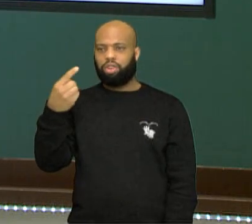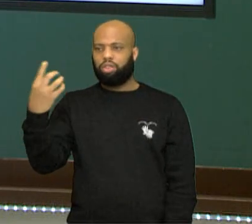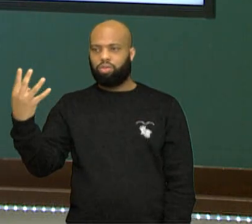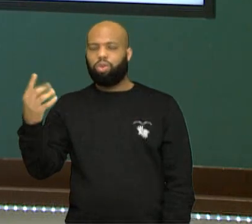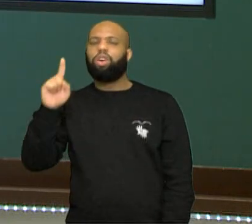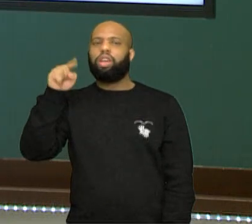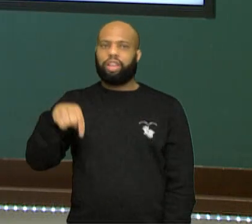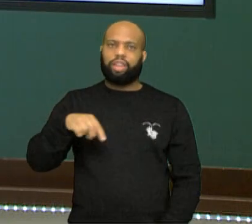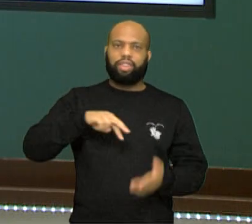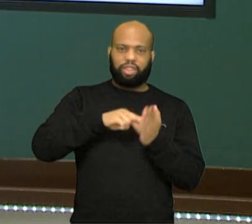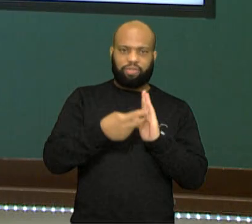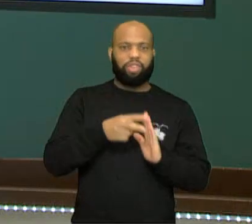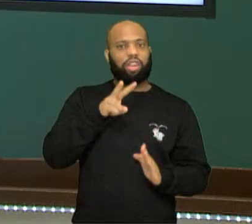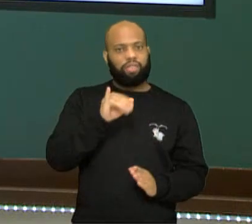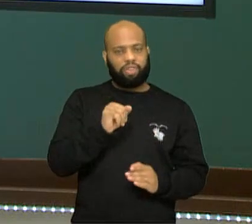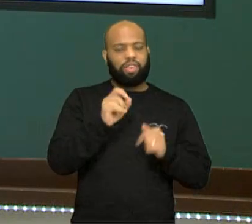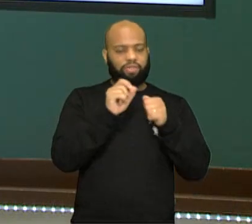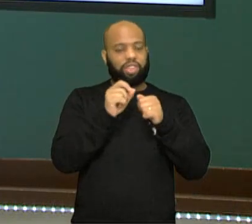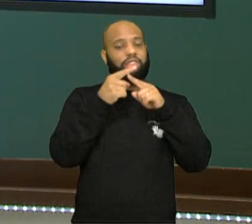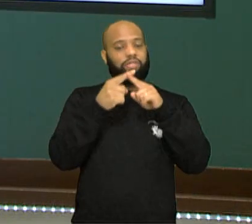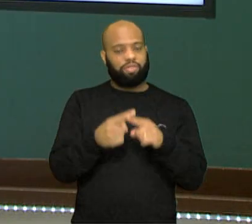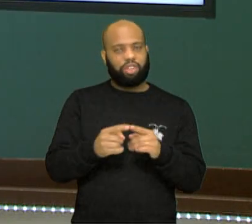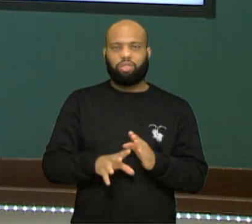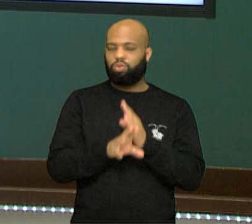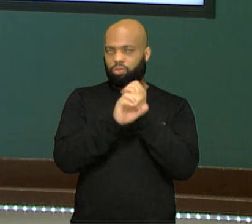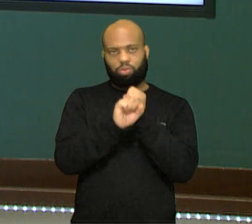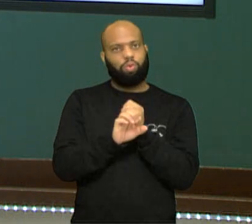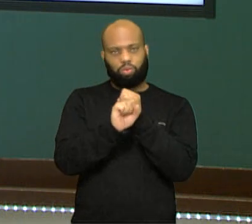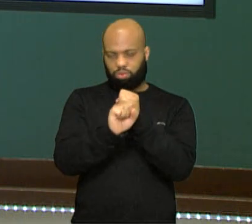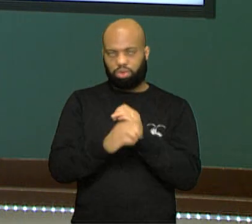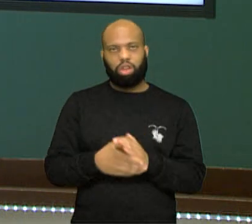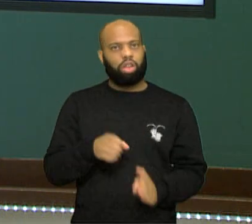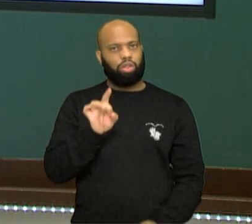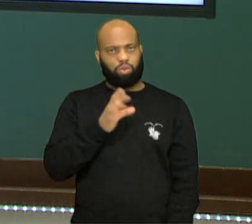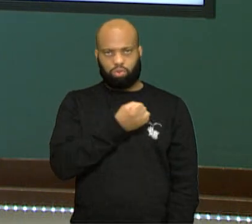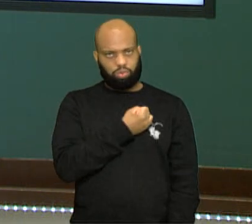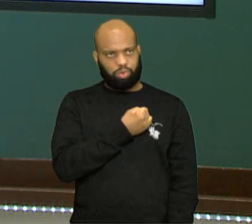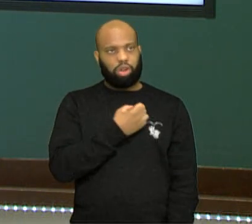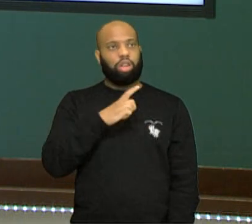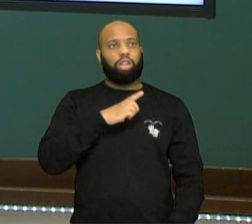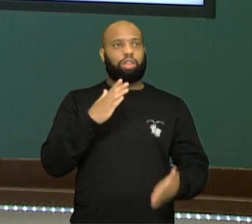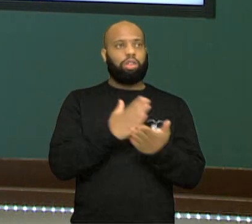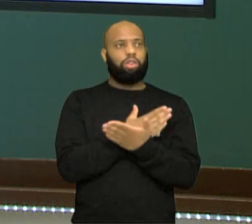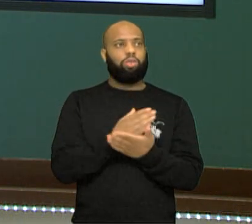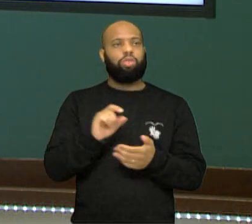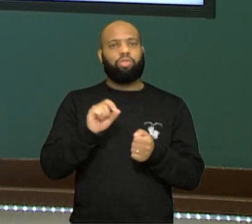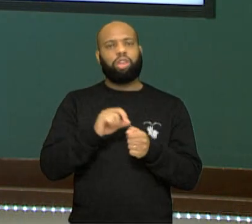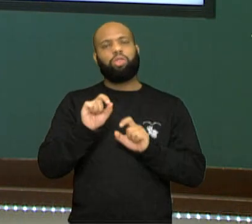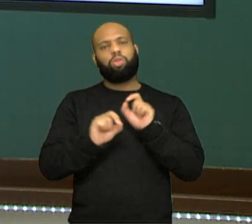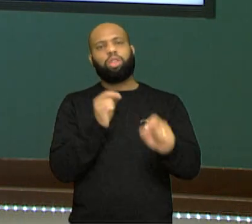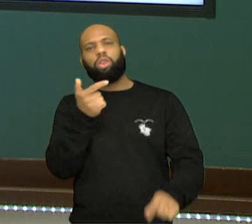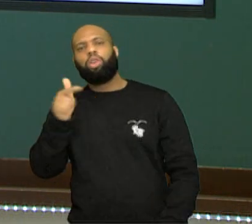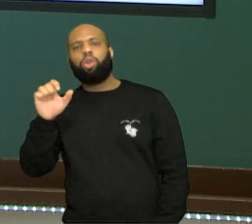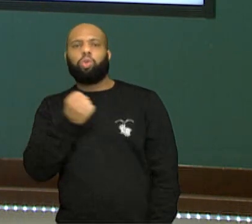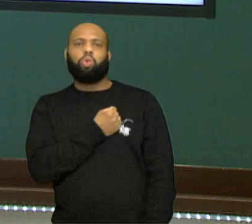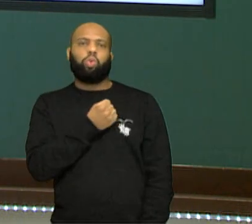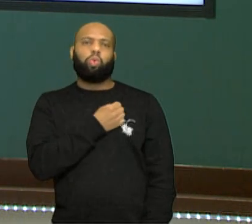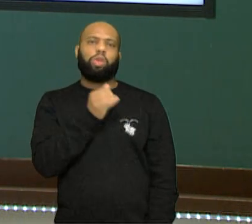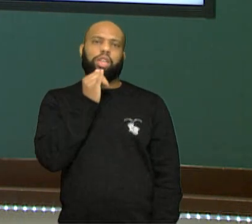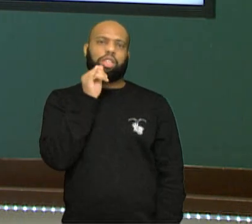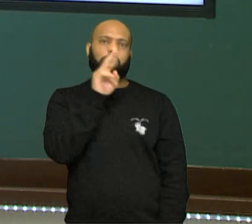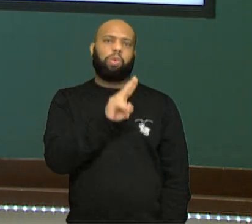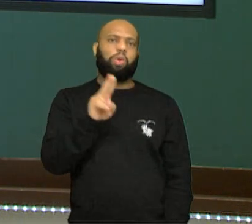na forma decimal. Às vezes vocês sabem, a gente já viu exercícios anteriores, que ele pode fazer um outro arredondamento com uma casa